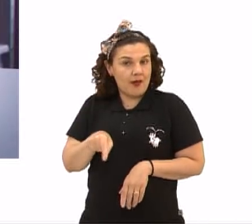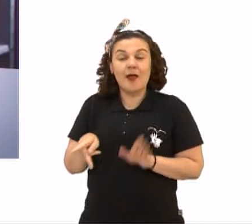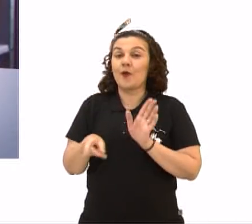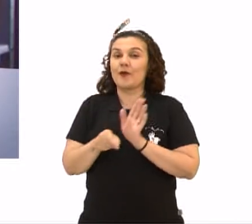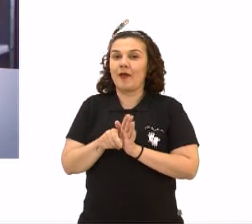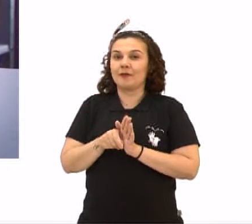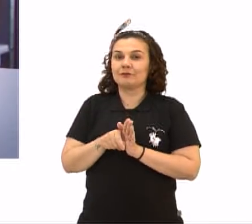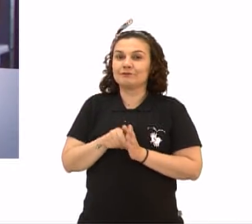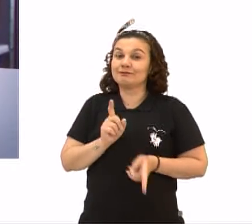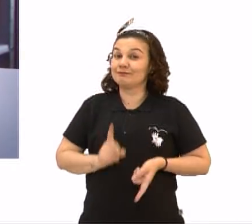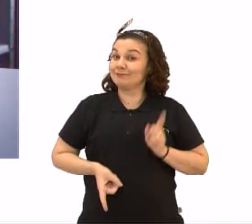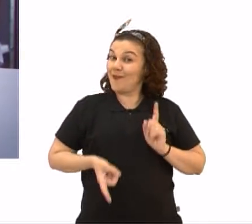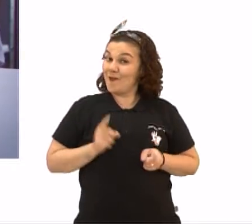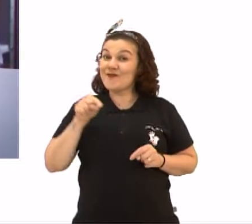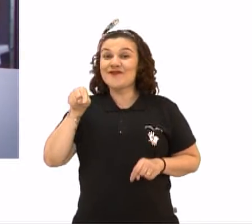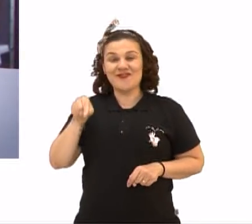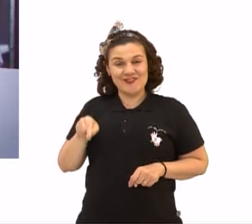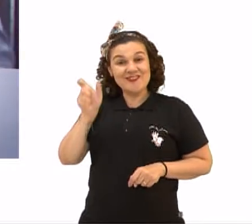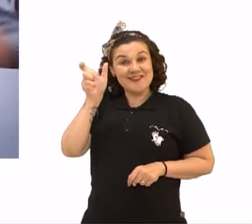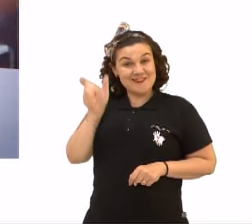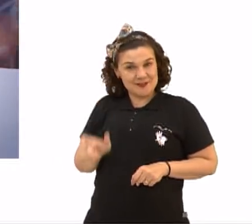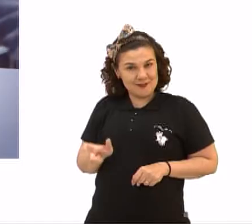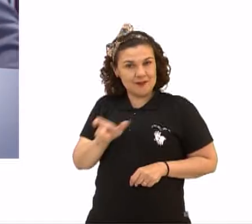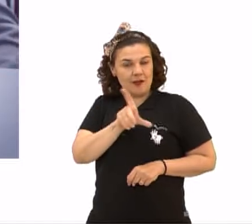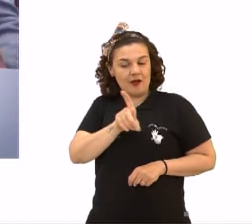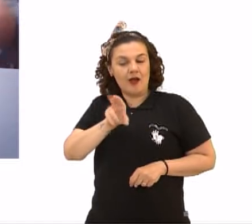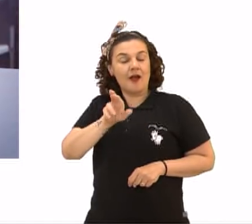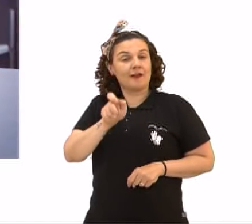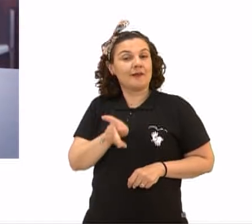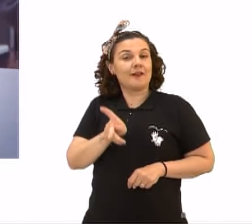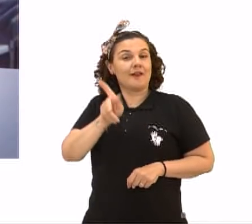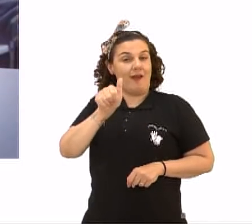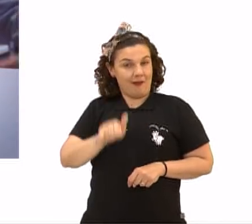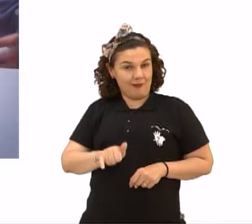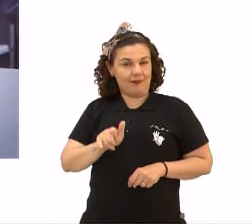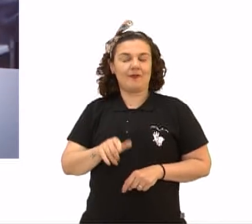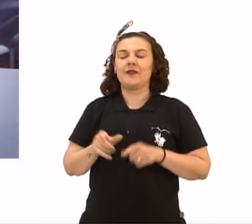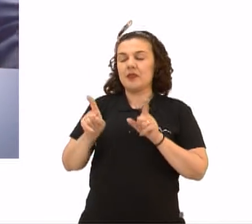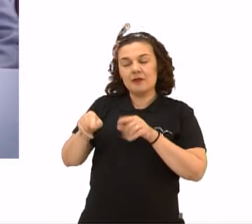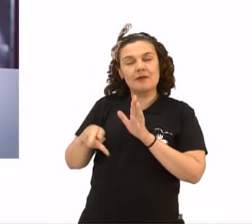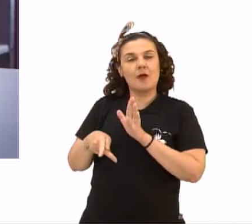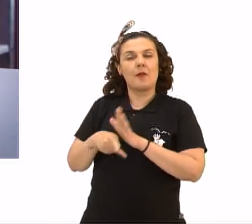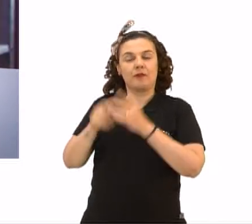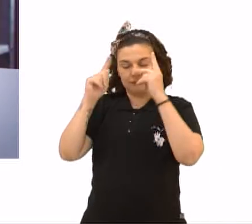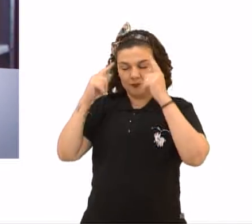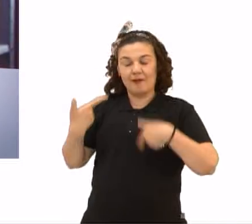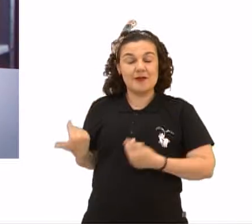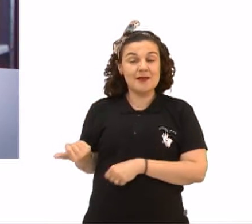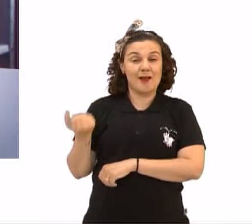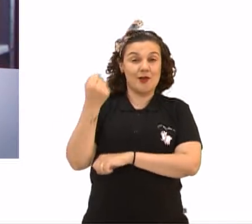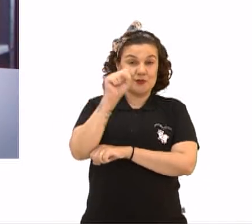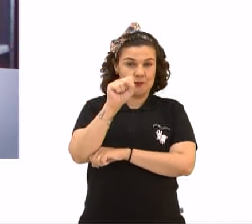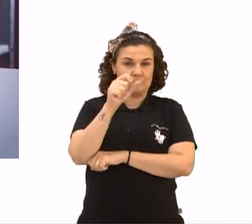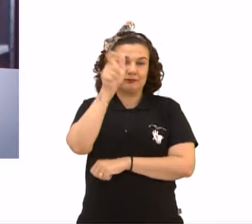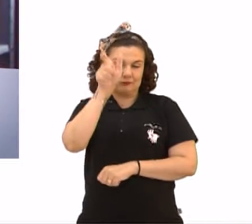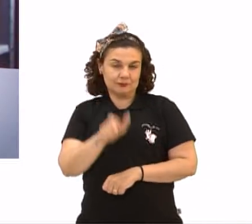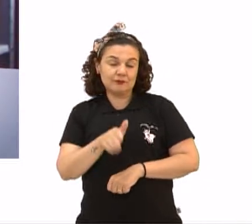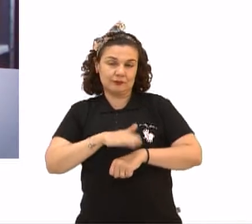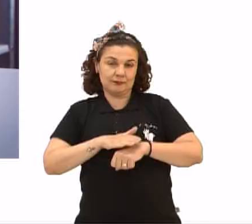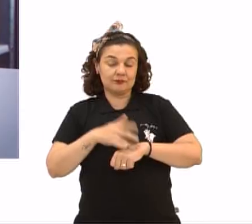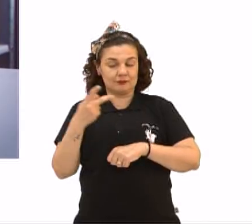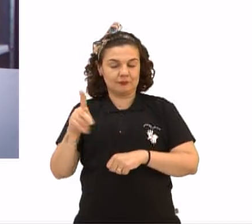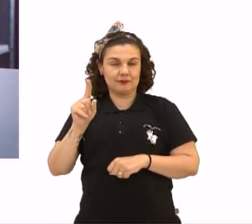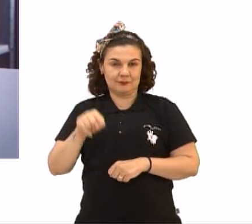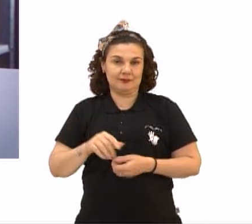queen. A pessoa que encomendou, ela era uma drag queen que se vestia, mas era uma personagem heroína. Assim, né? Olha que bacana. Show de